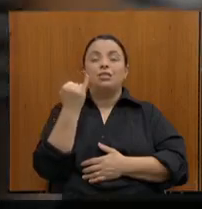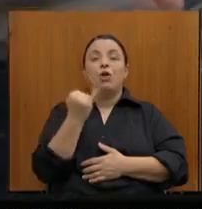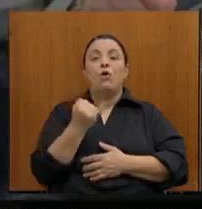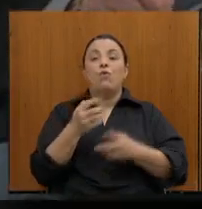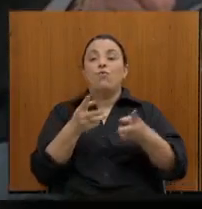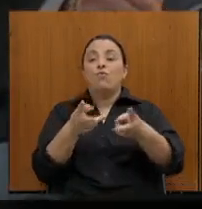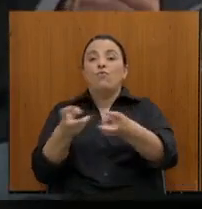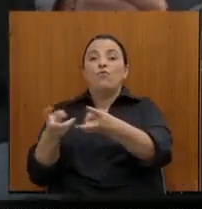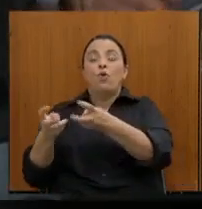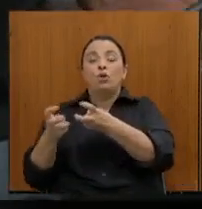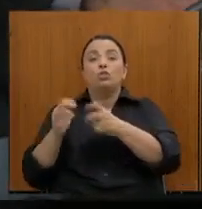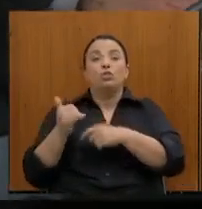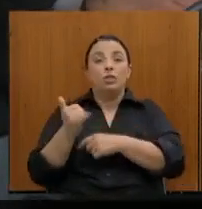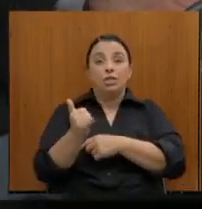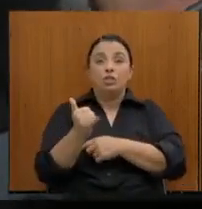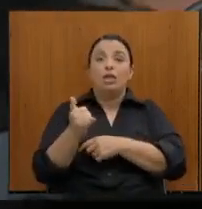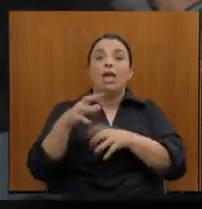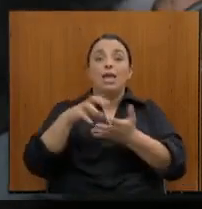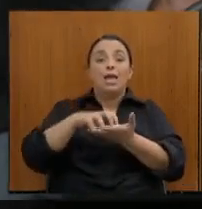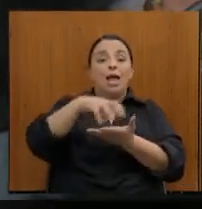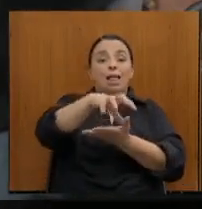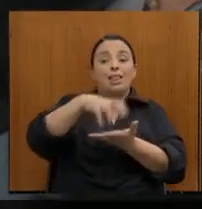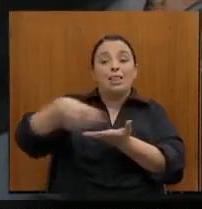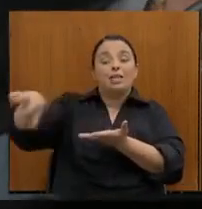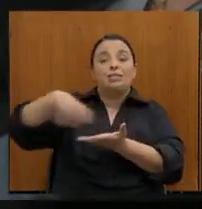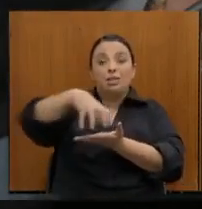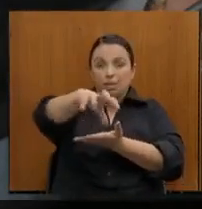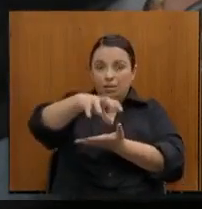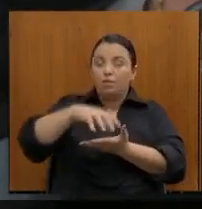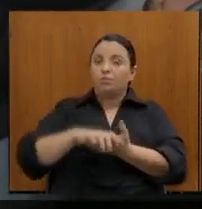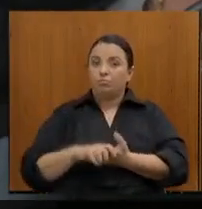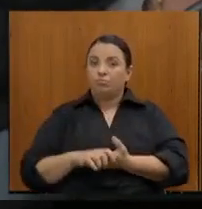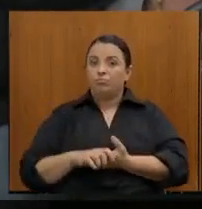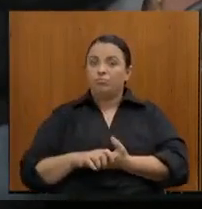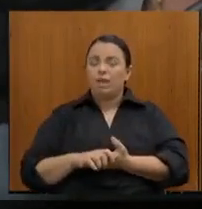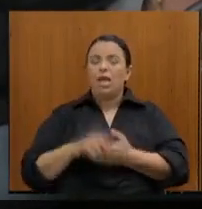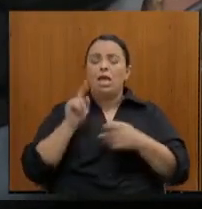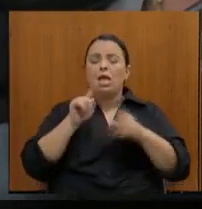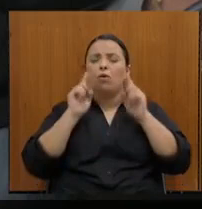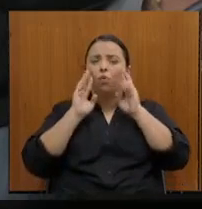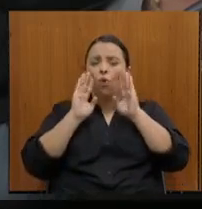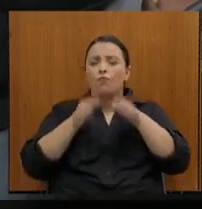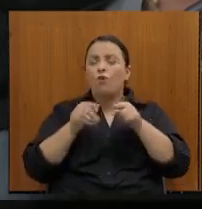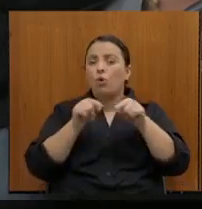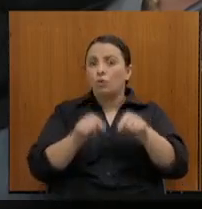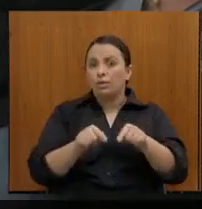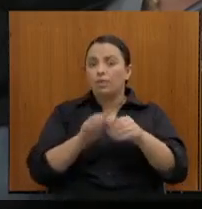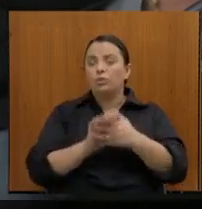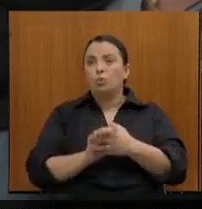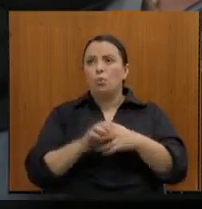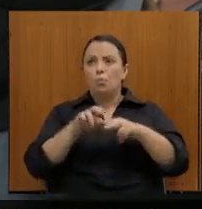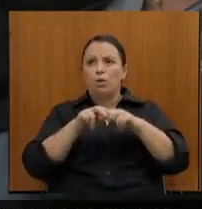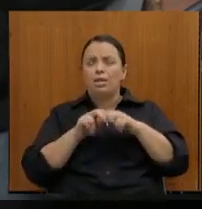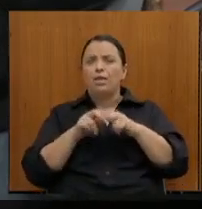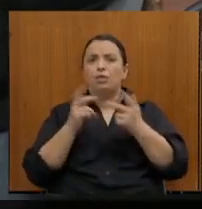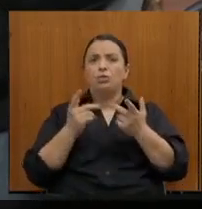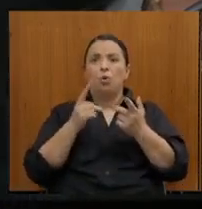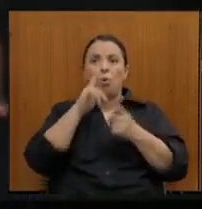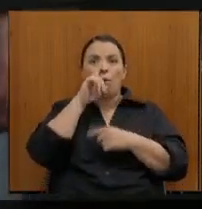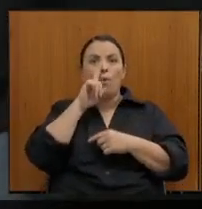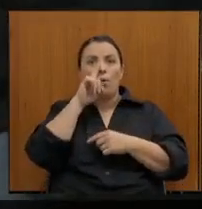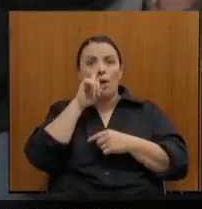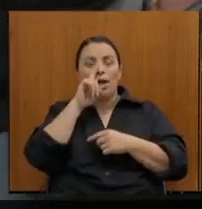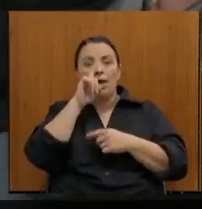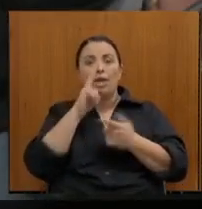geração e é neste meio ambiente é nesse ambiente hostil pelas ameaças mais